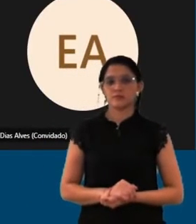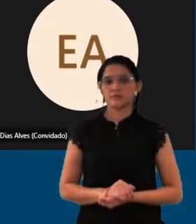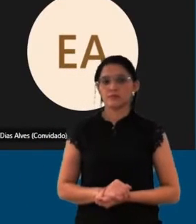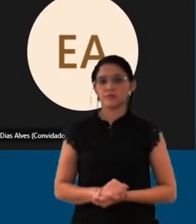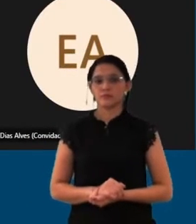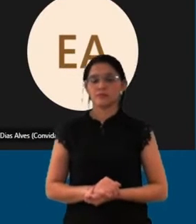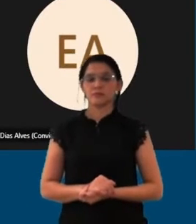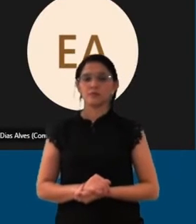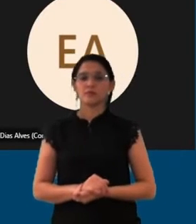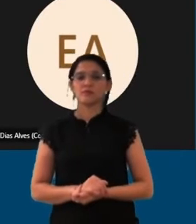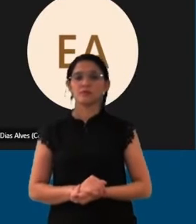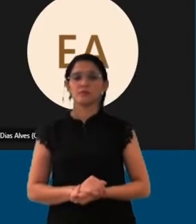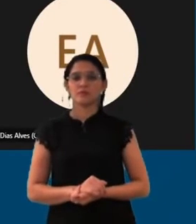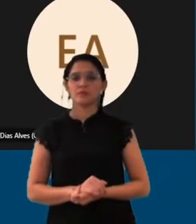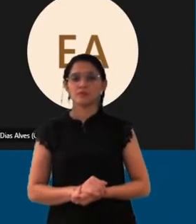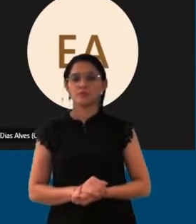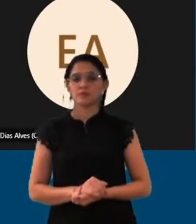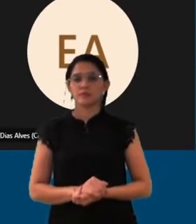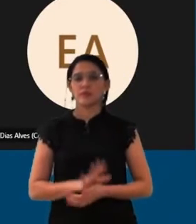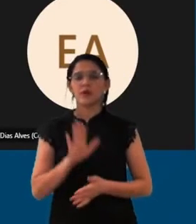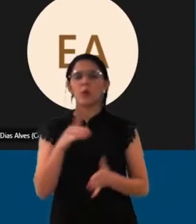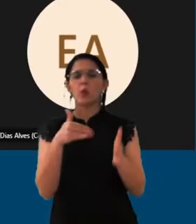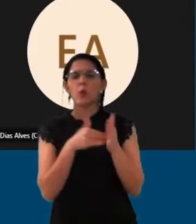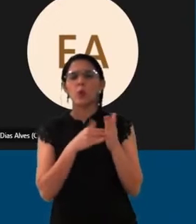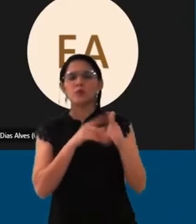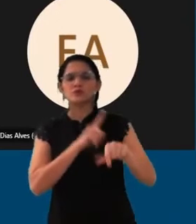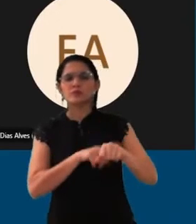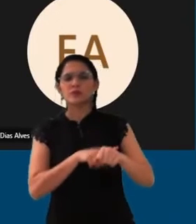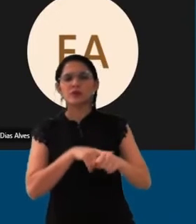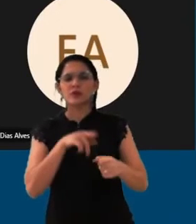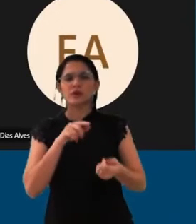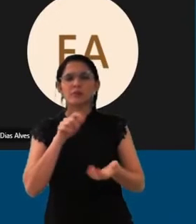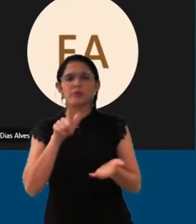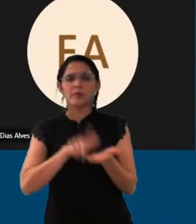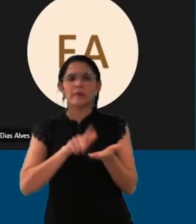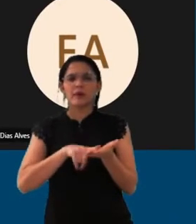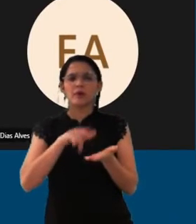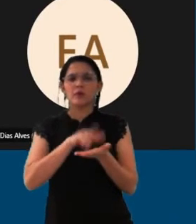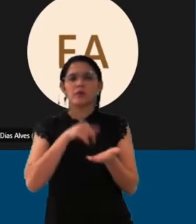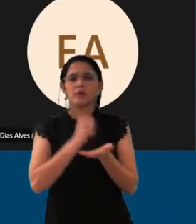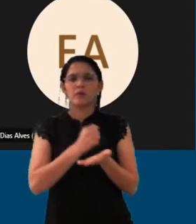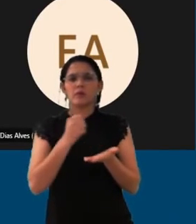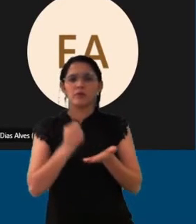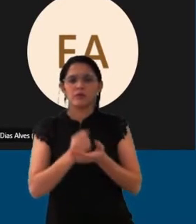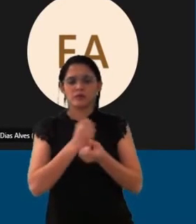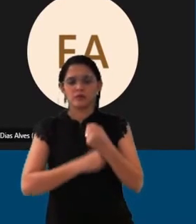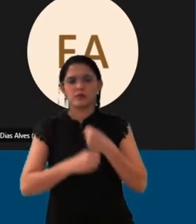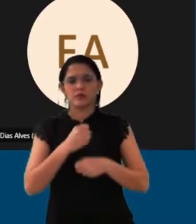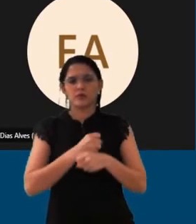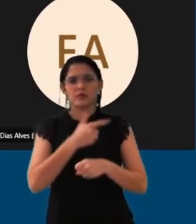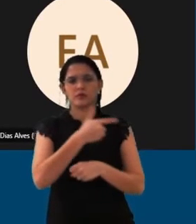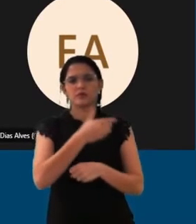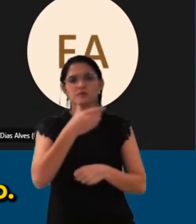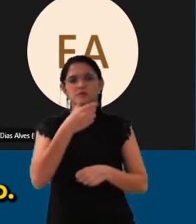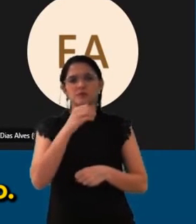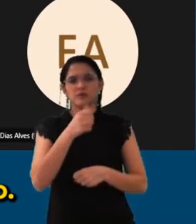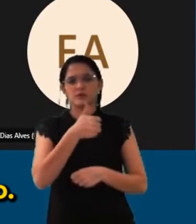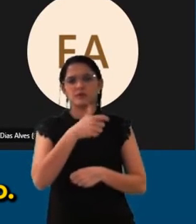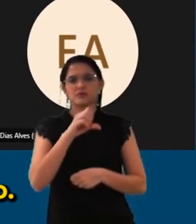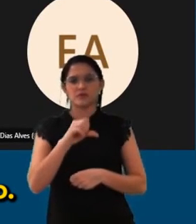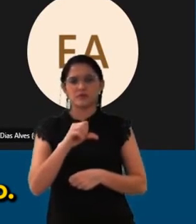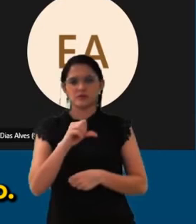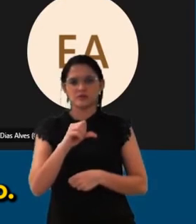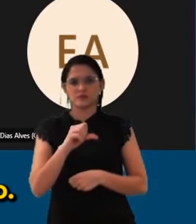claro. pela empresa foi em 2019, então, né? É isso? Não, teve também um prazo em 2017. Teve